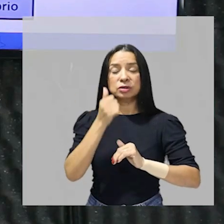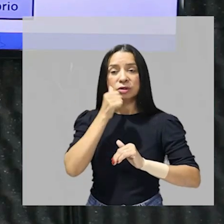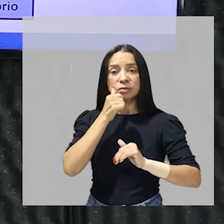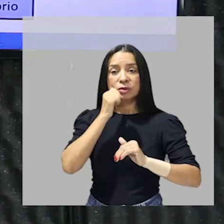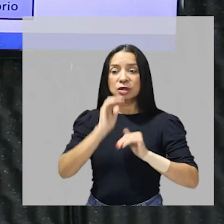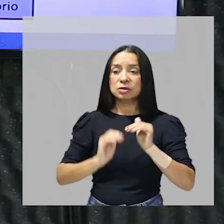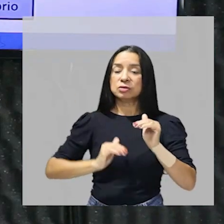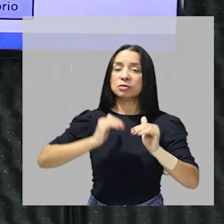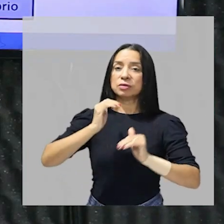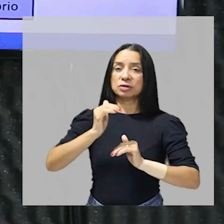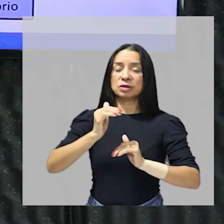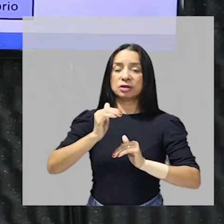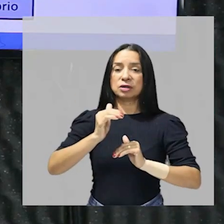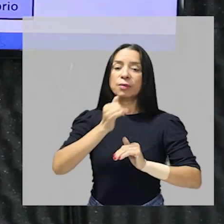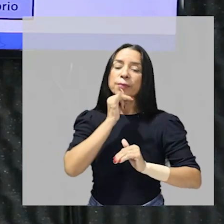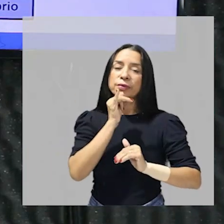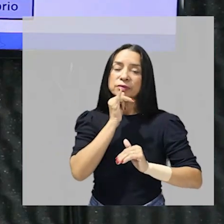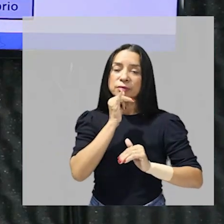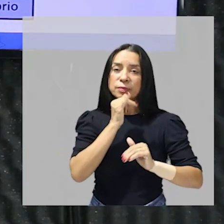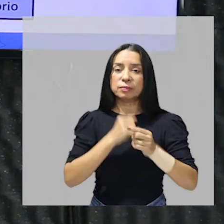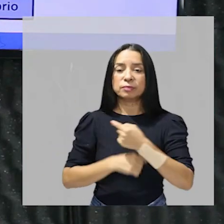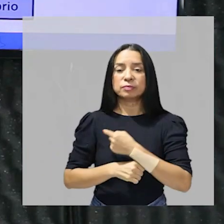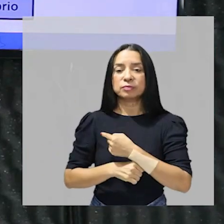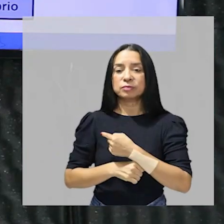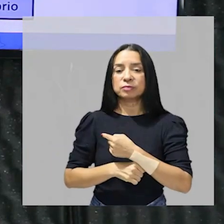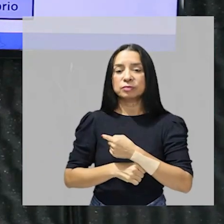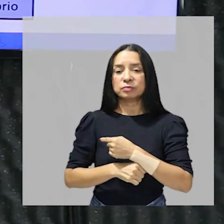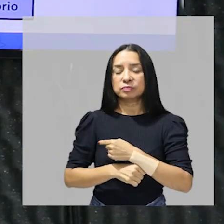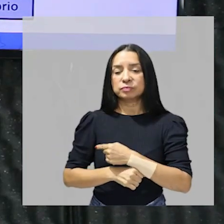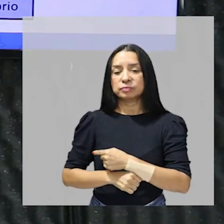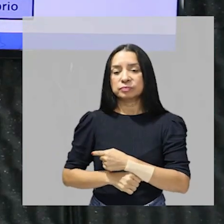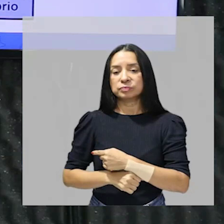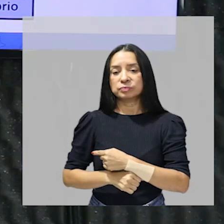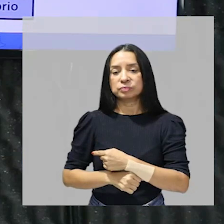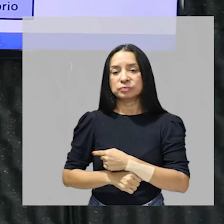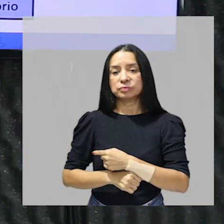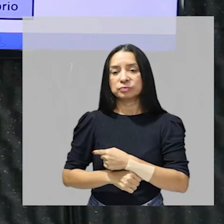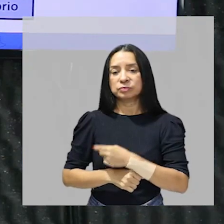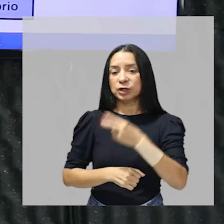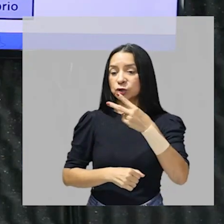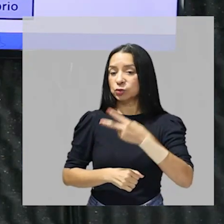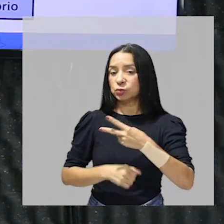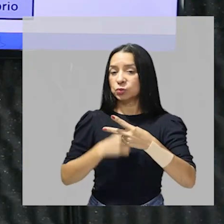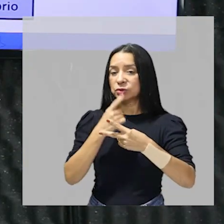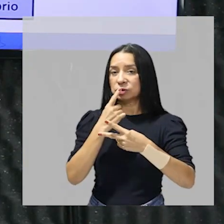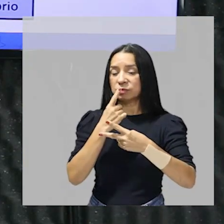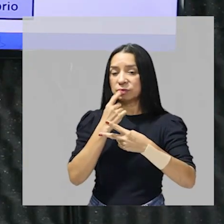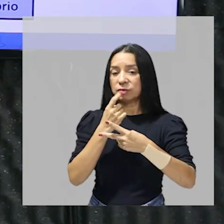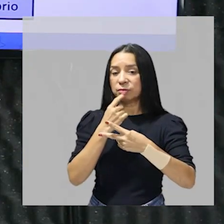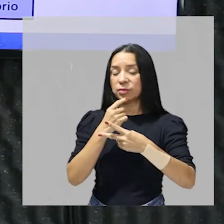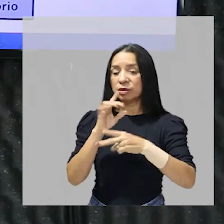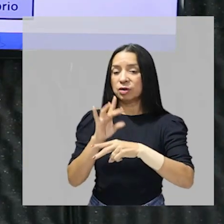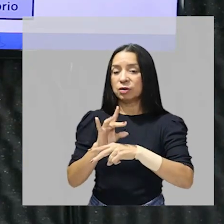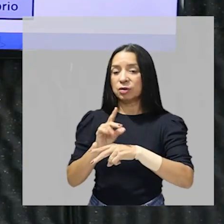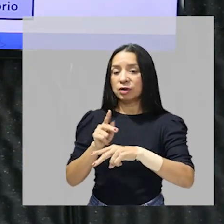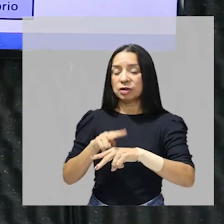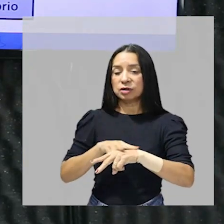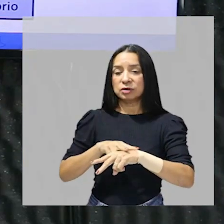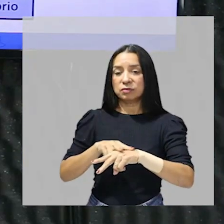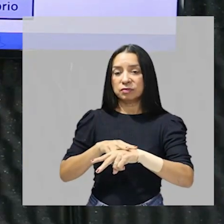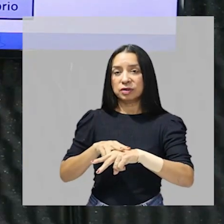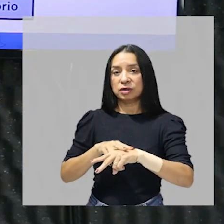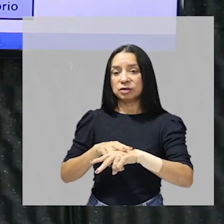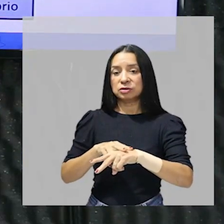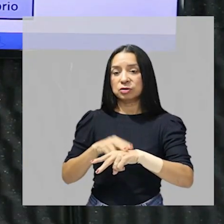homens. Existe aqui, ó, por exemplo, o solo e o salto sobre cavalo são as duas modalidades que os homens e as mulheres